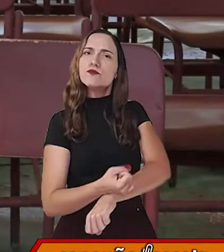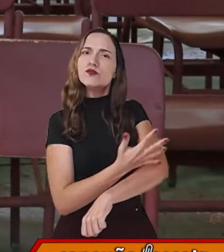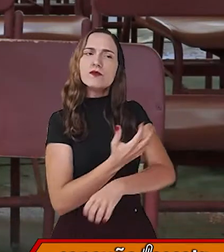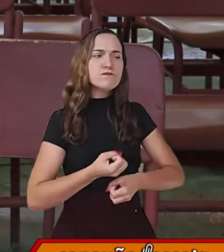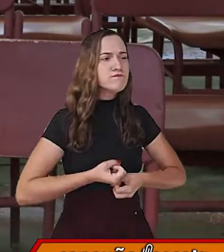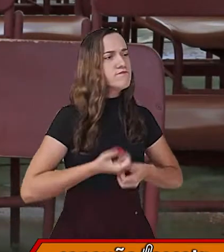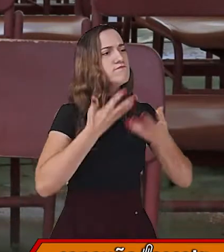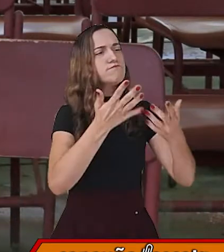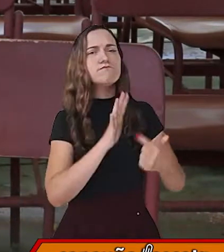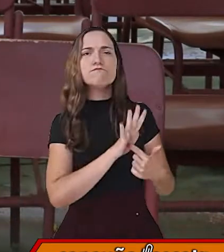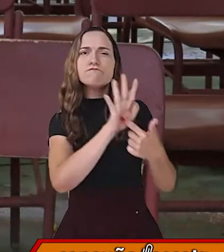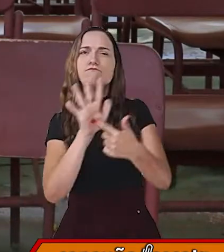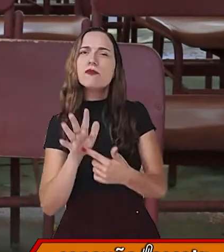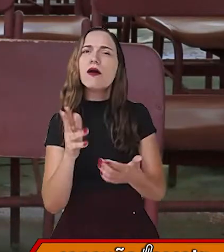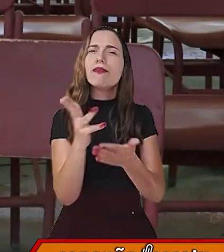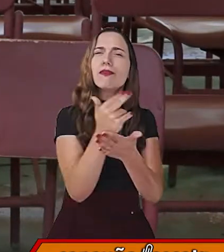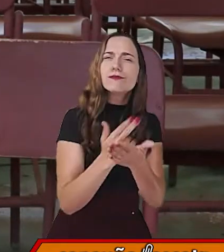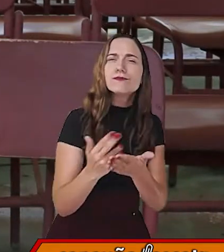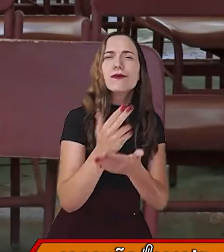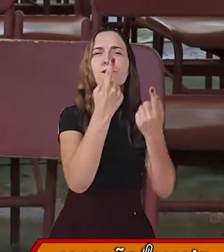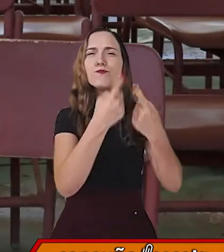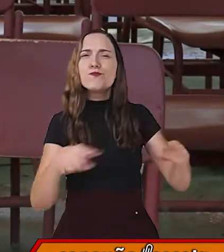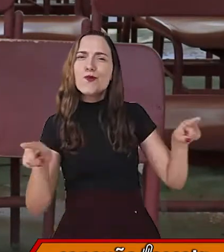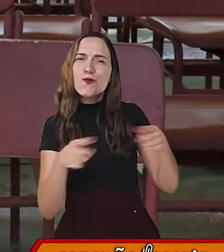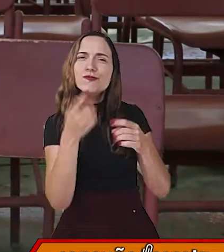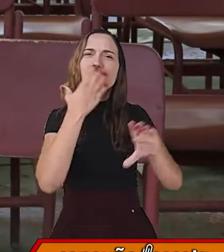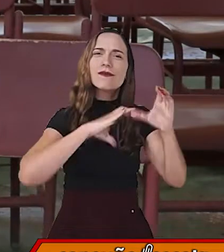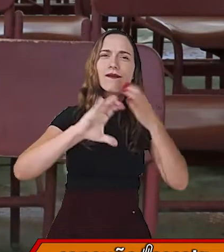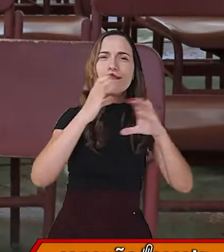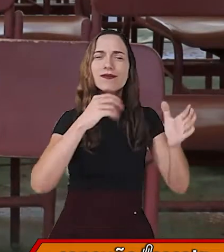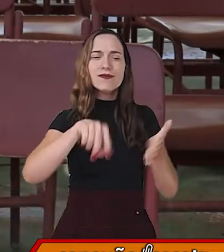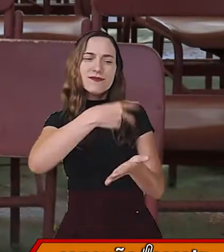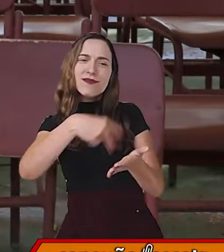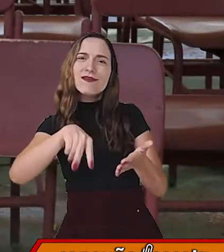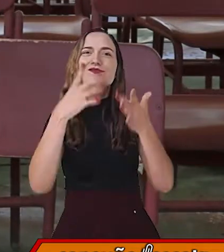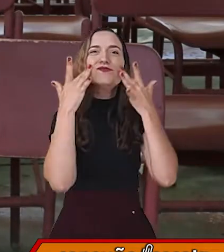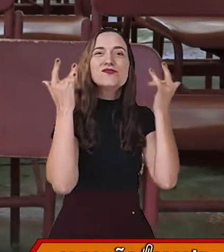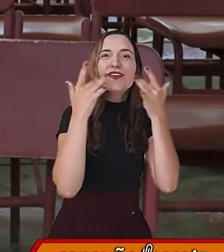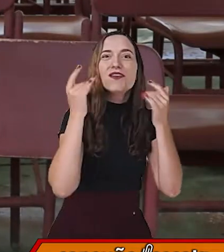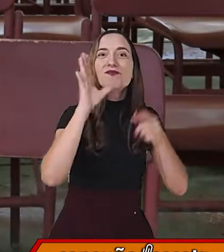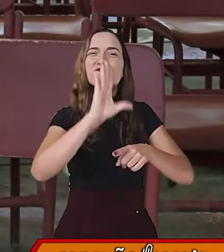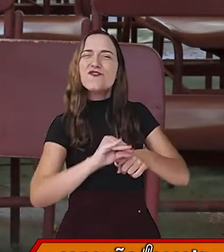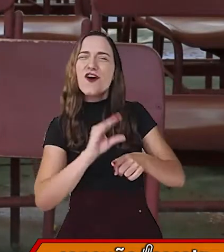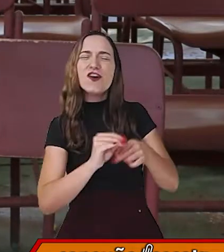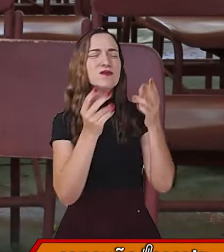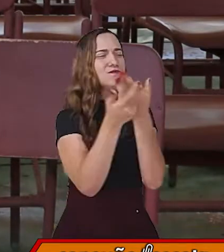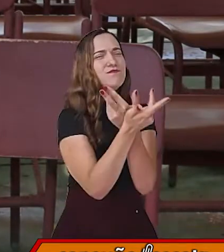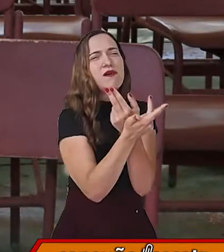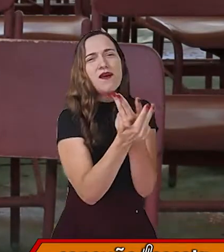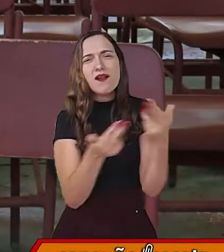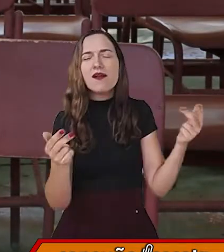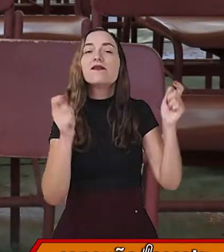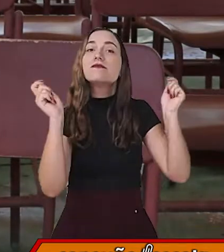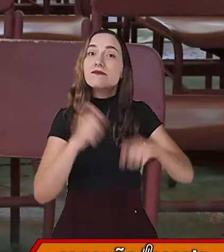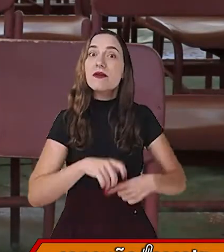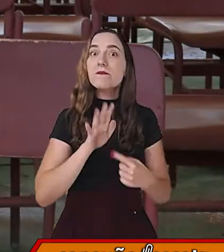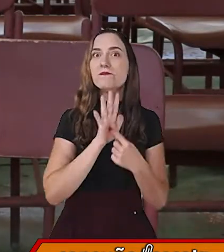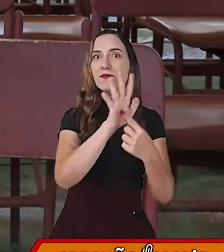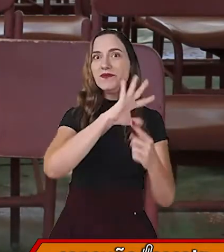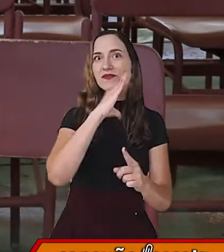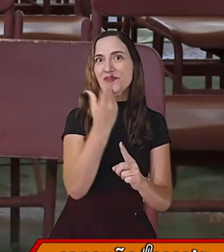meus sentimentos através do desenho, da música, do canto, da dança, do teatro, da fotografia, através de